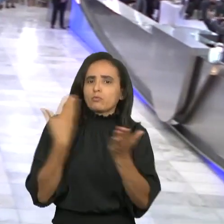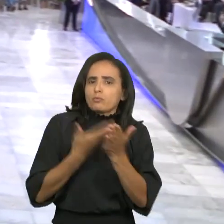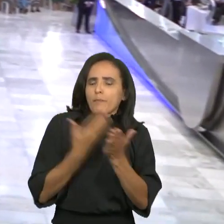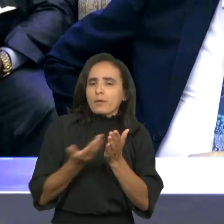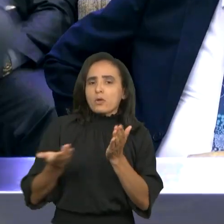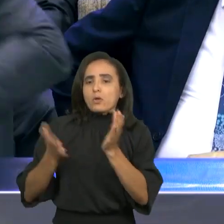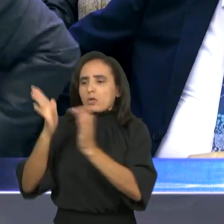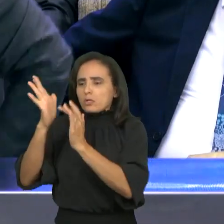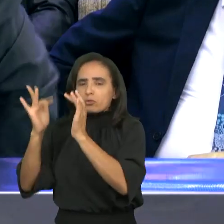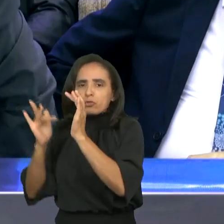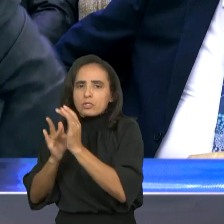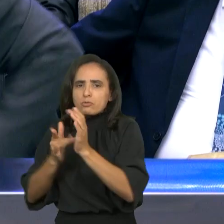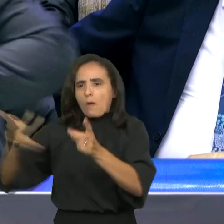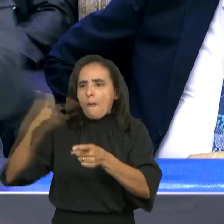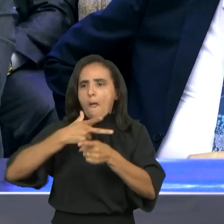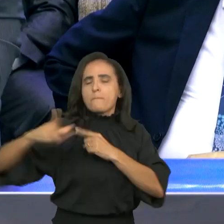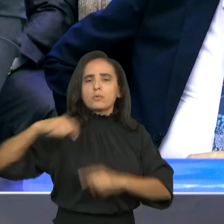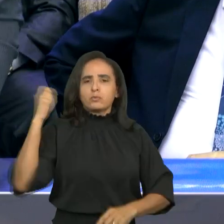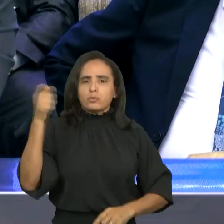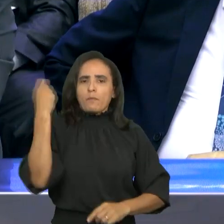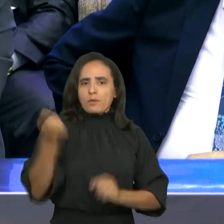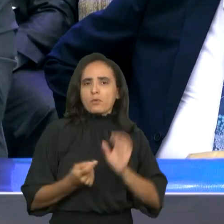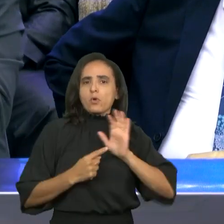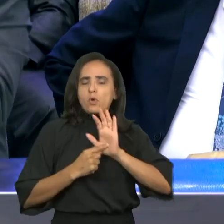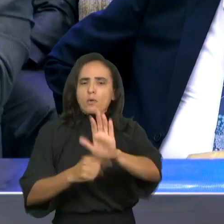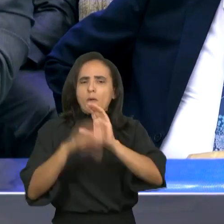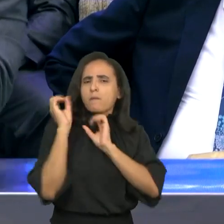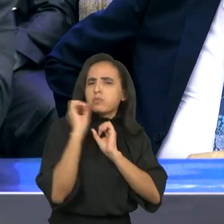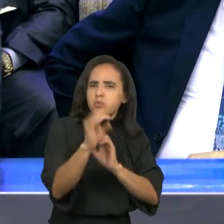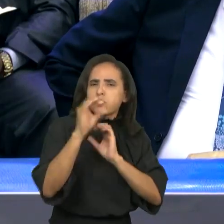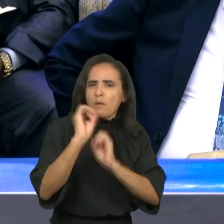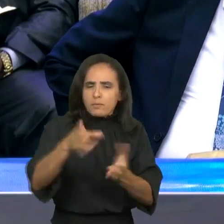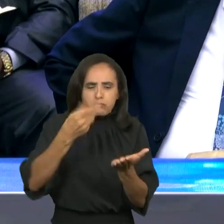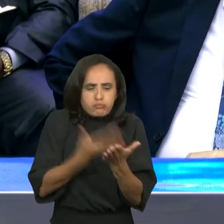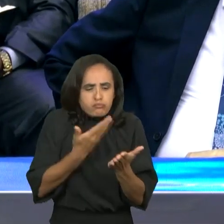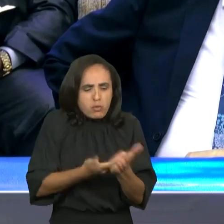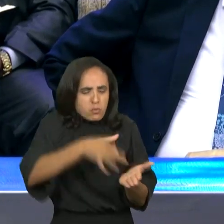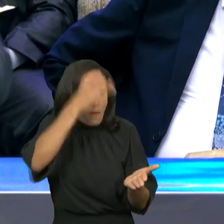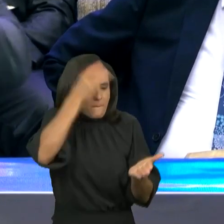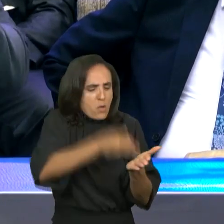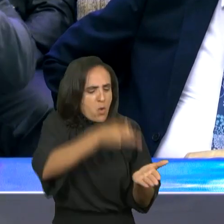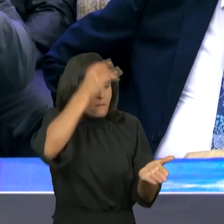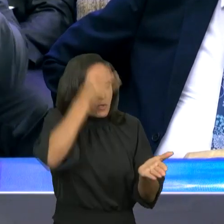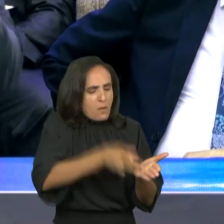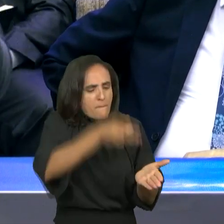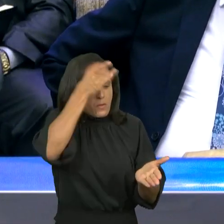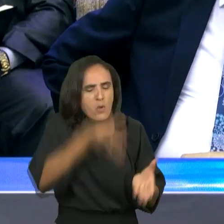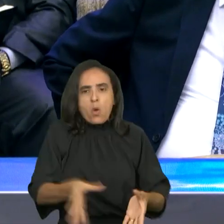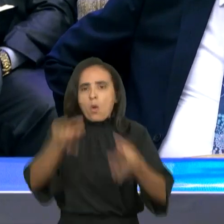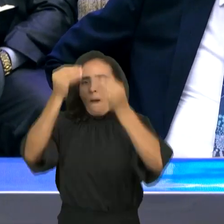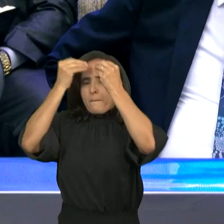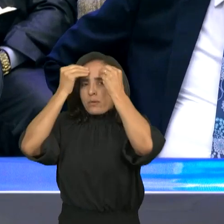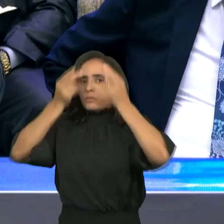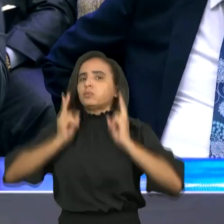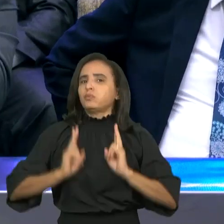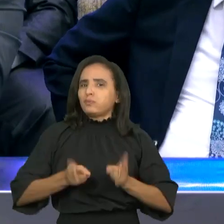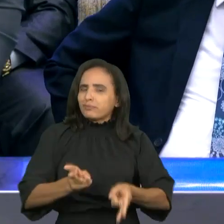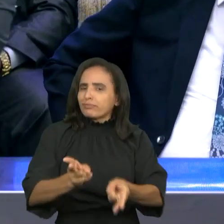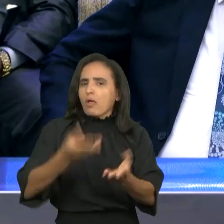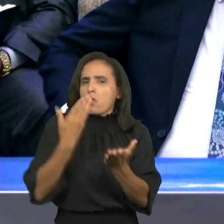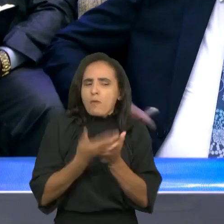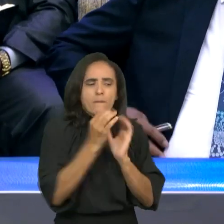derrotou o diabo pela palavra ensina a palavra medita na palavra anda com a palavra decora a palavra